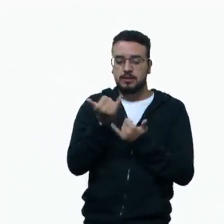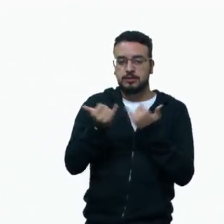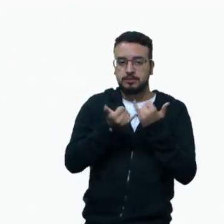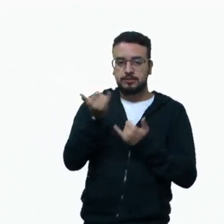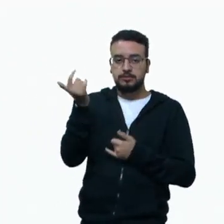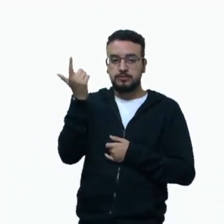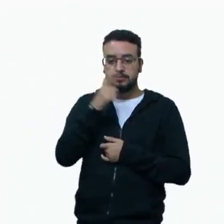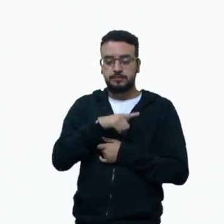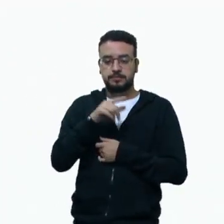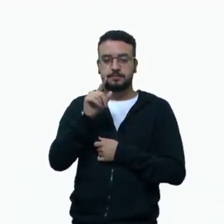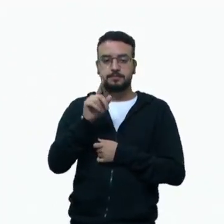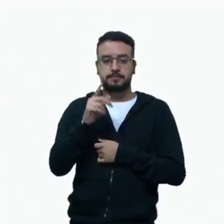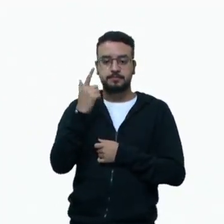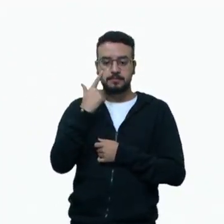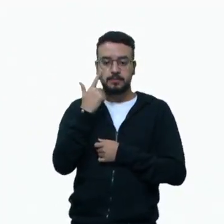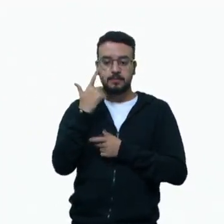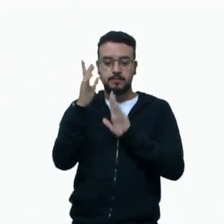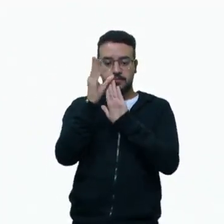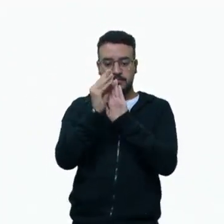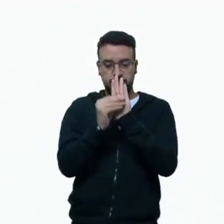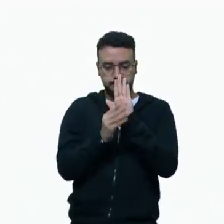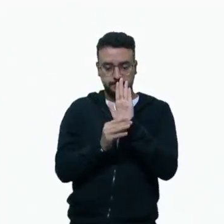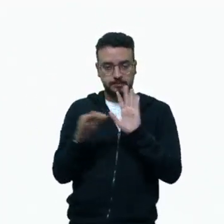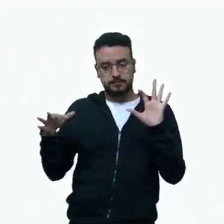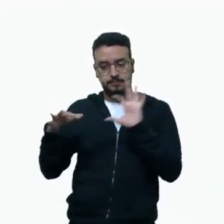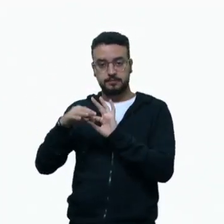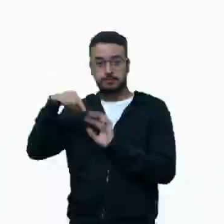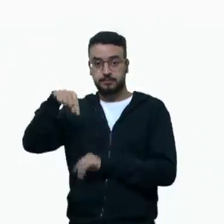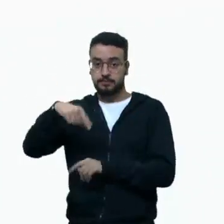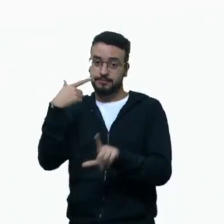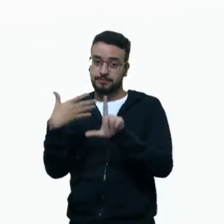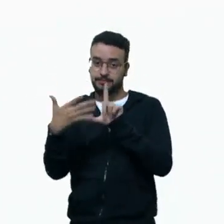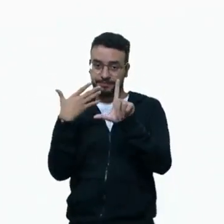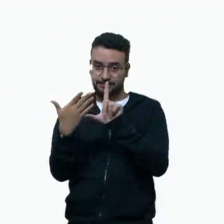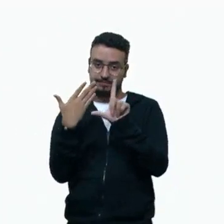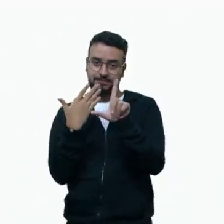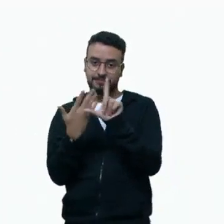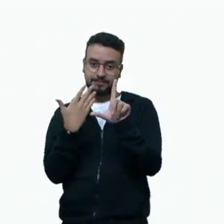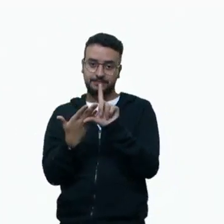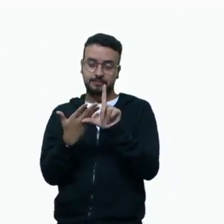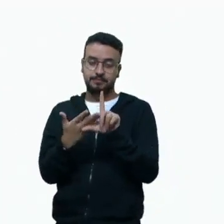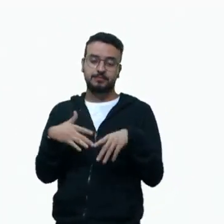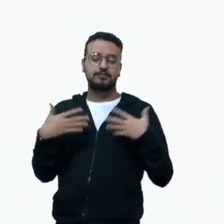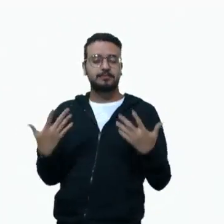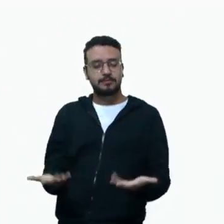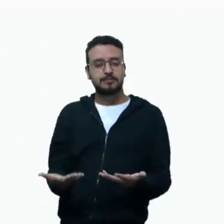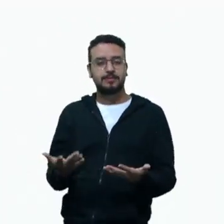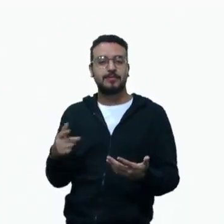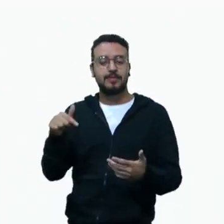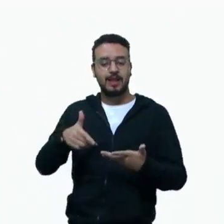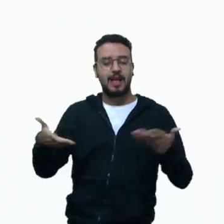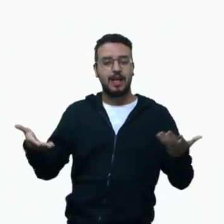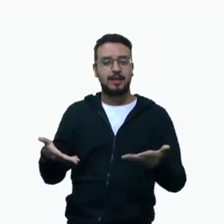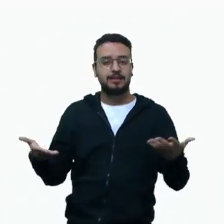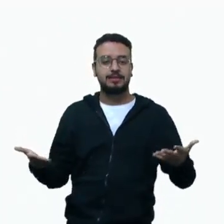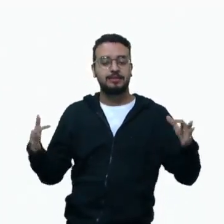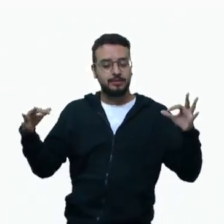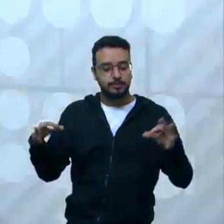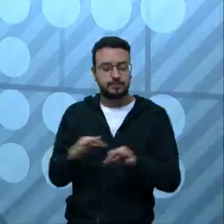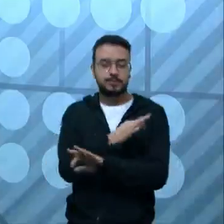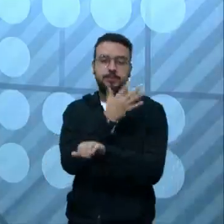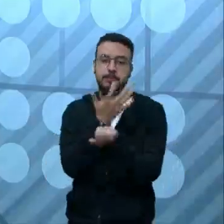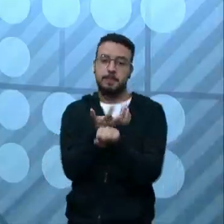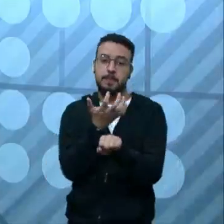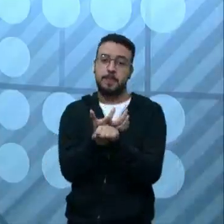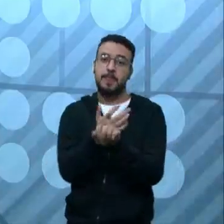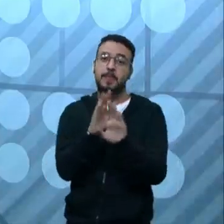dos conteúdos relacionados à nossa teleaula, tá certo? Bom, então, pessoal, a gente vai encerrar a nossa disciplina.